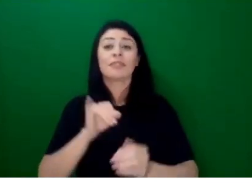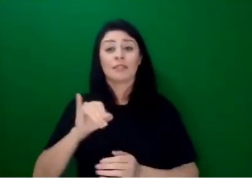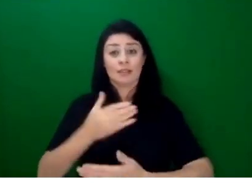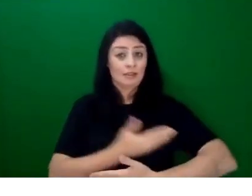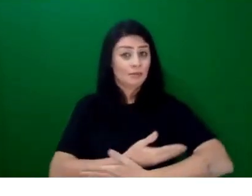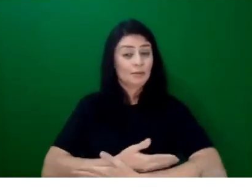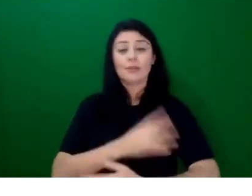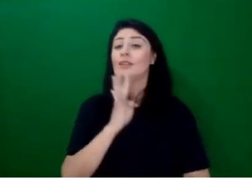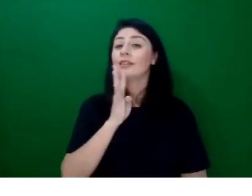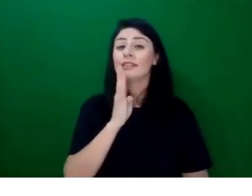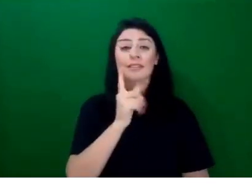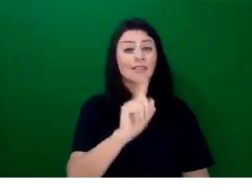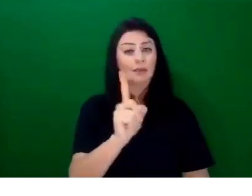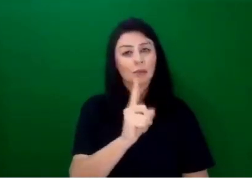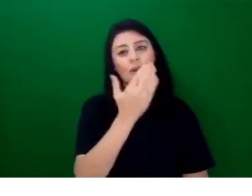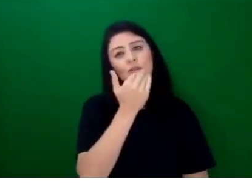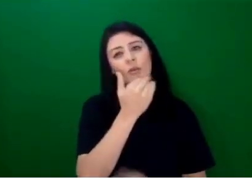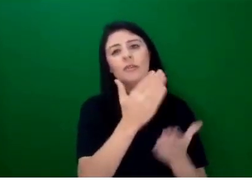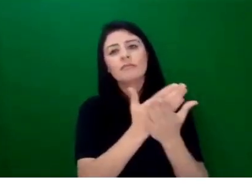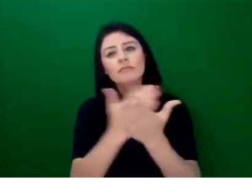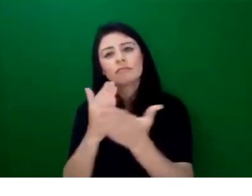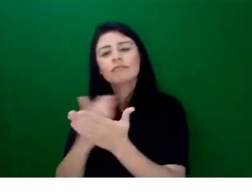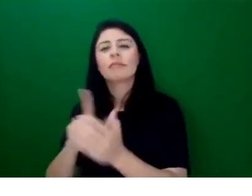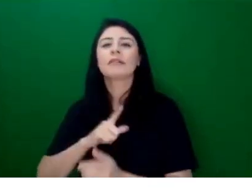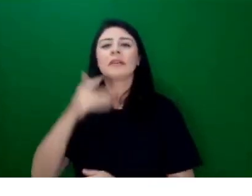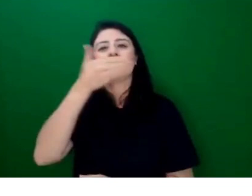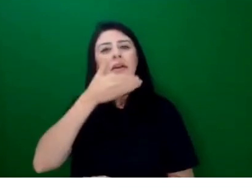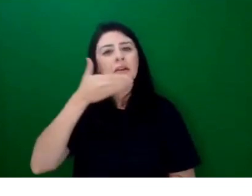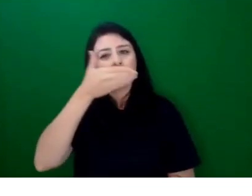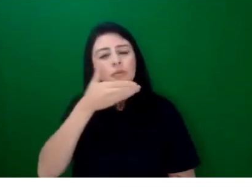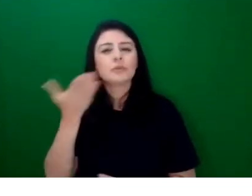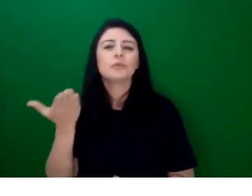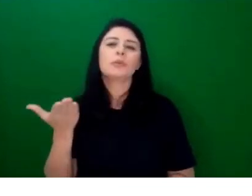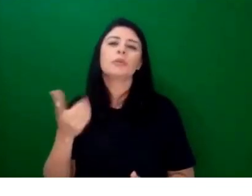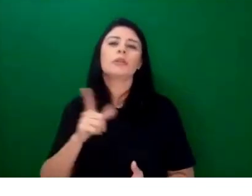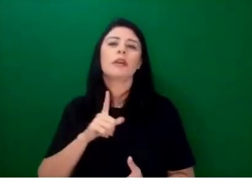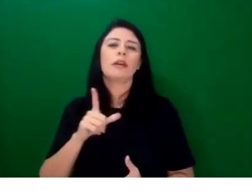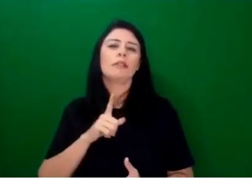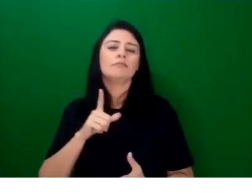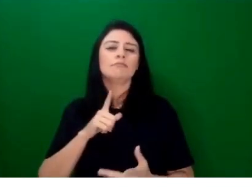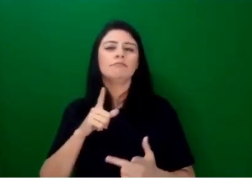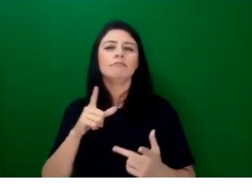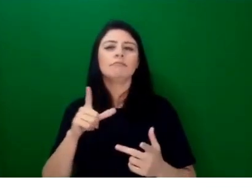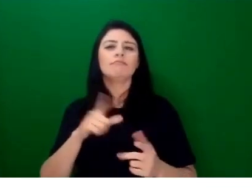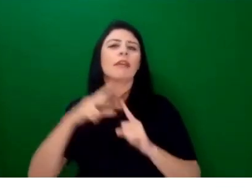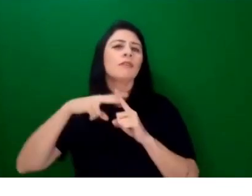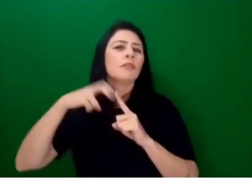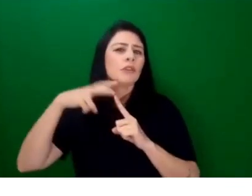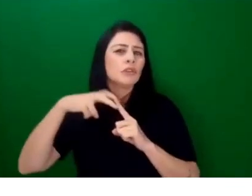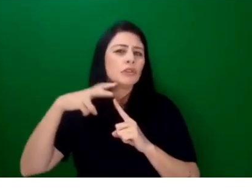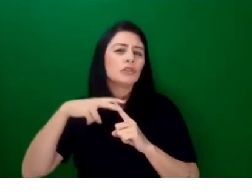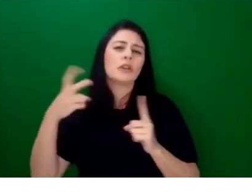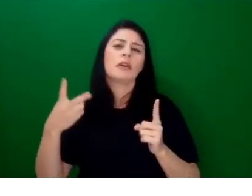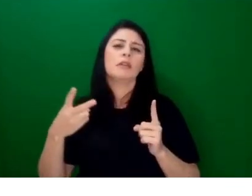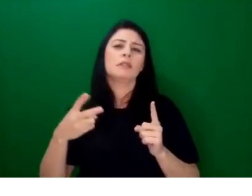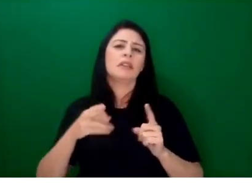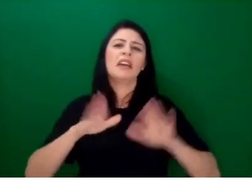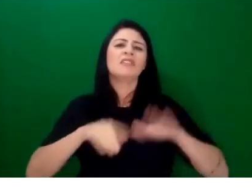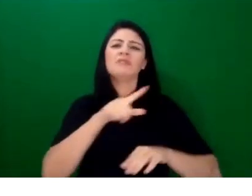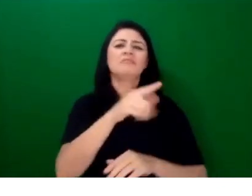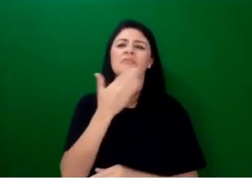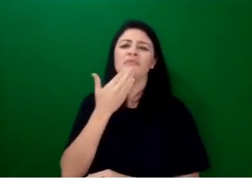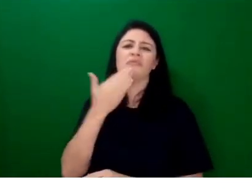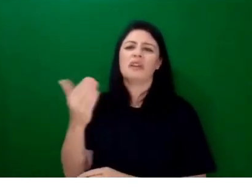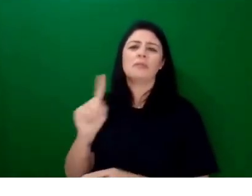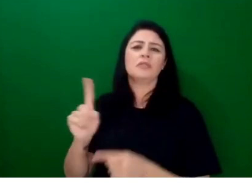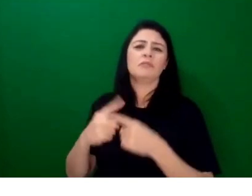Se o bebê não conhece determinados alimentos que contêm açúcar, que sejam doces, que sejam refrigerantes, muito provavelmente o